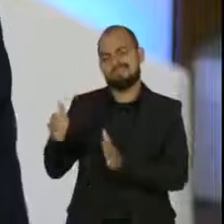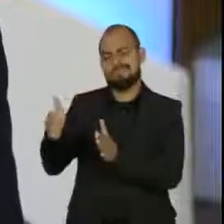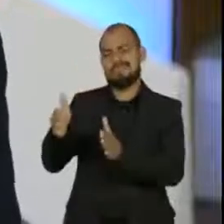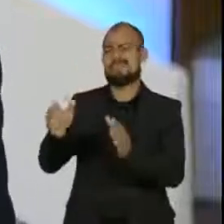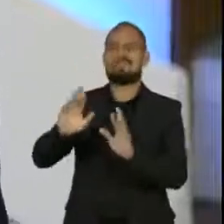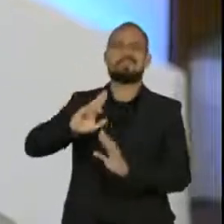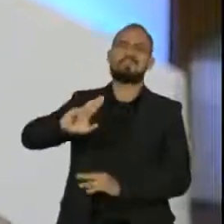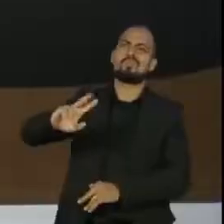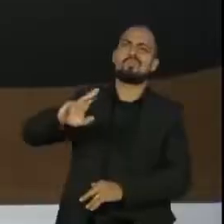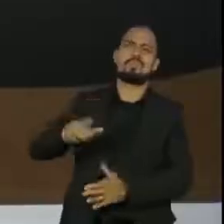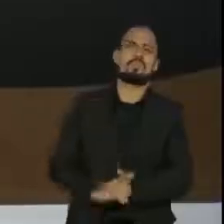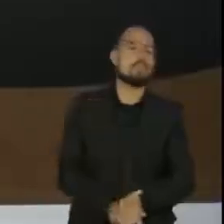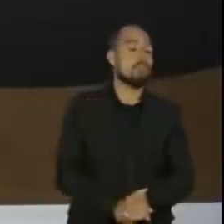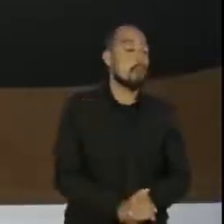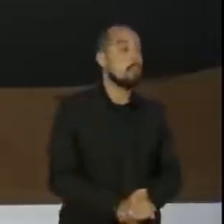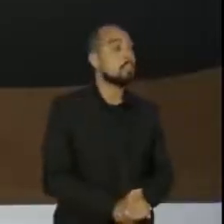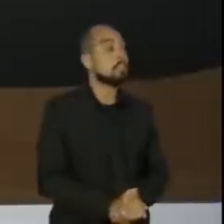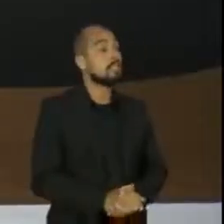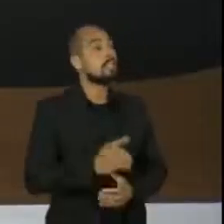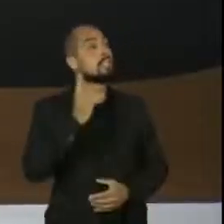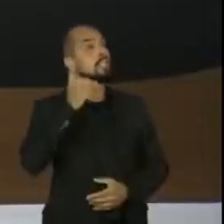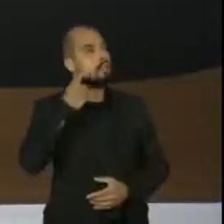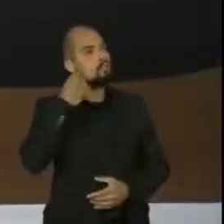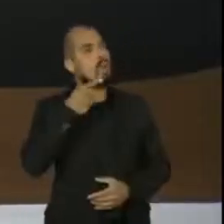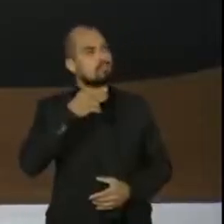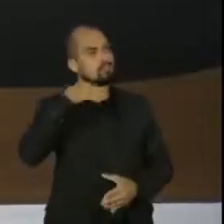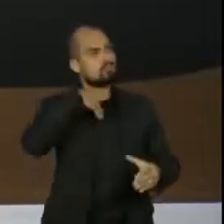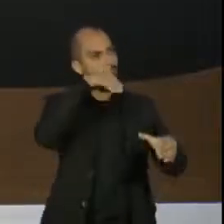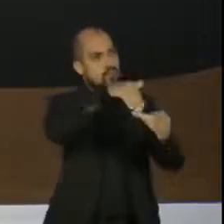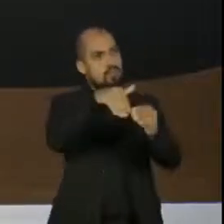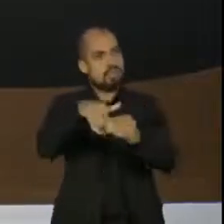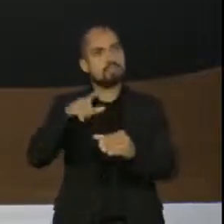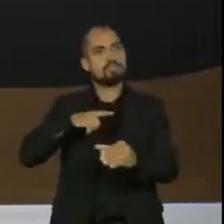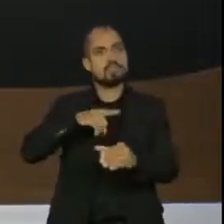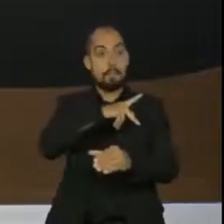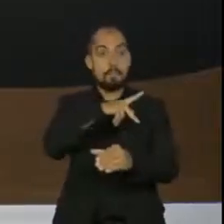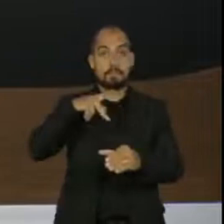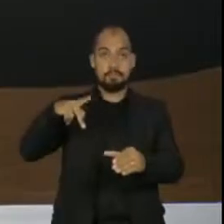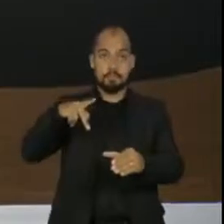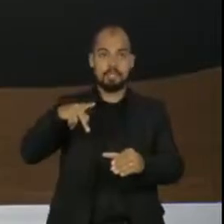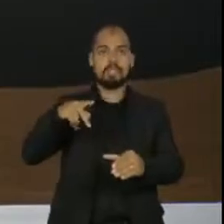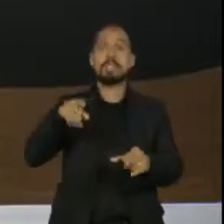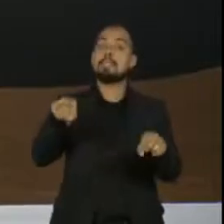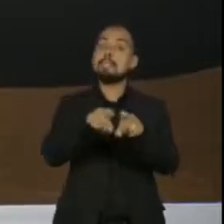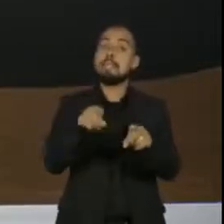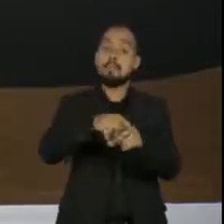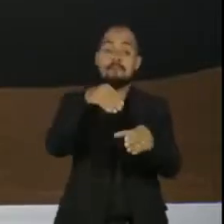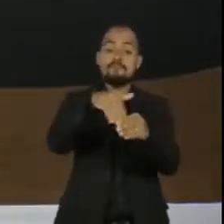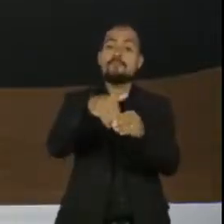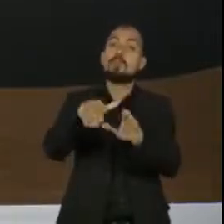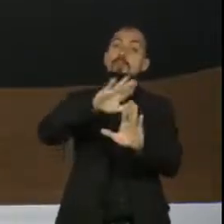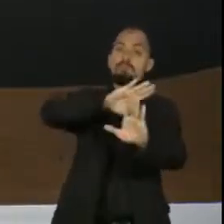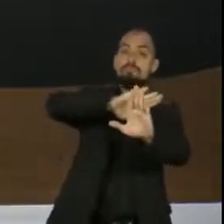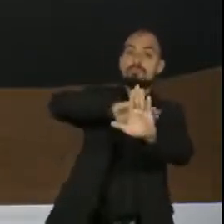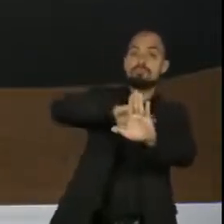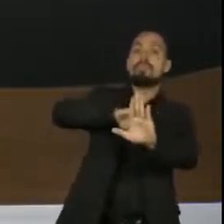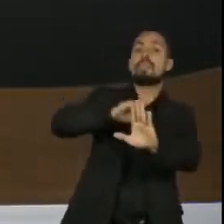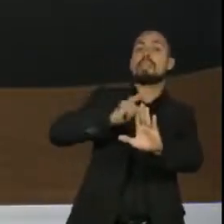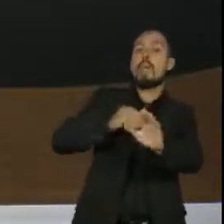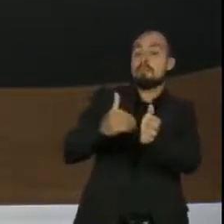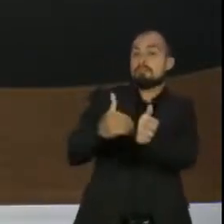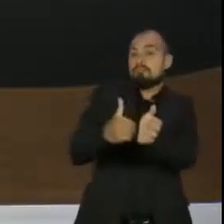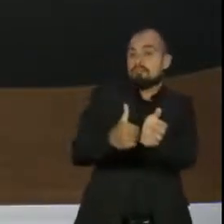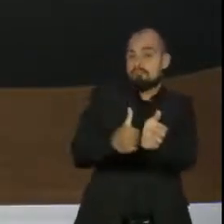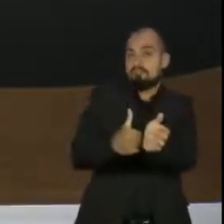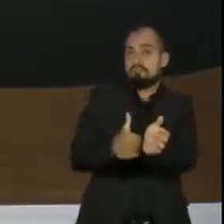o mercado é a gente se vai ter uma eleição a eleição para presidência da câmara e do Senado em voto secreto é uma das poucas é